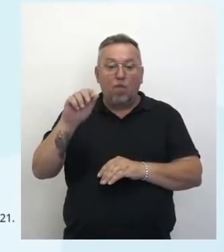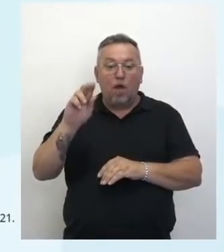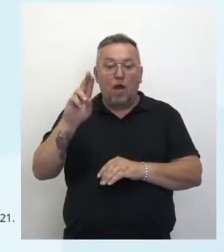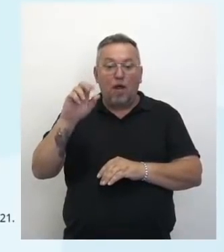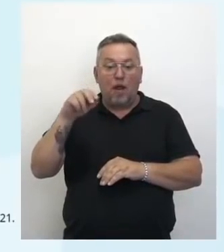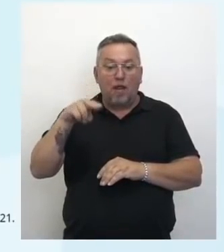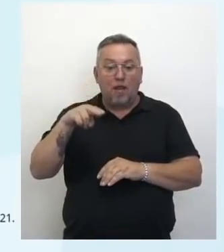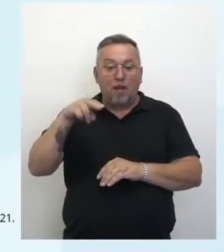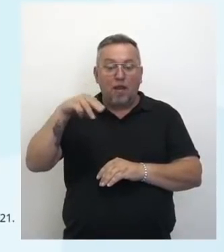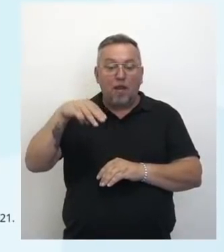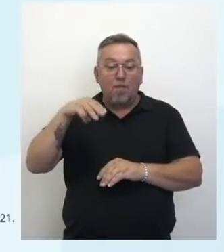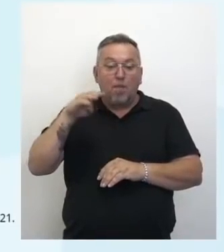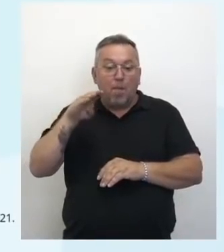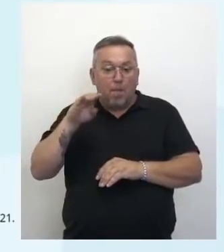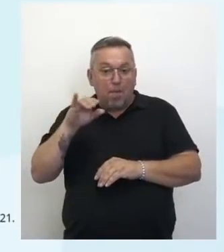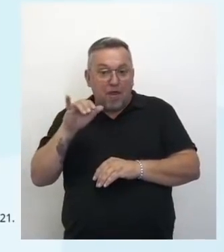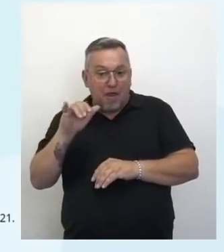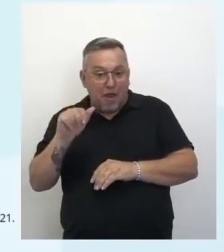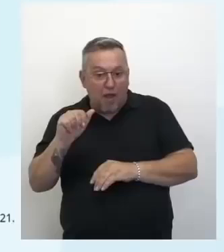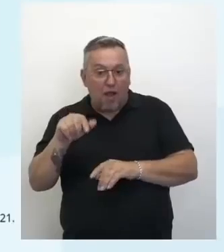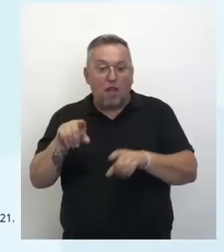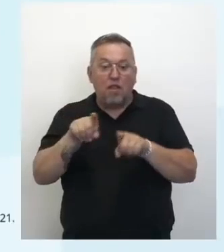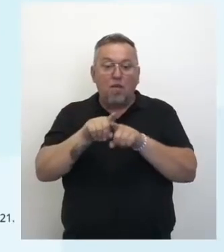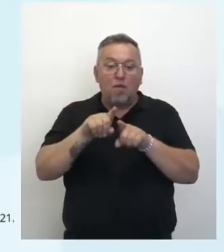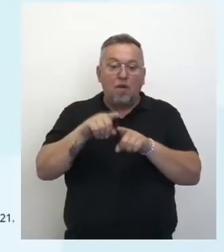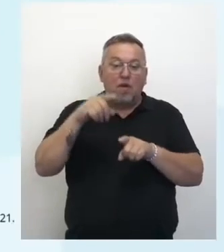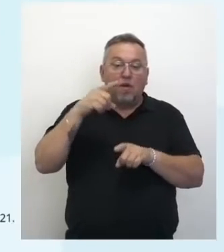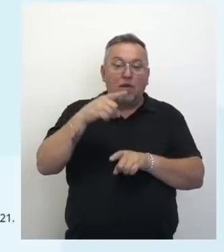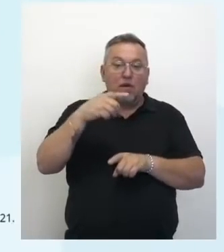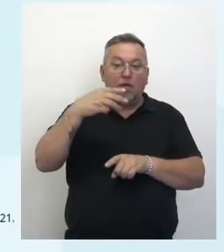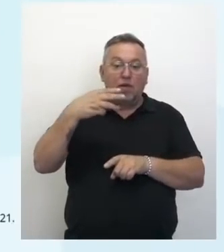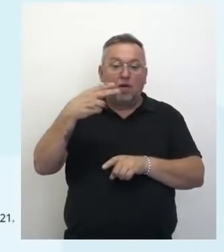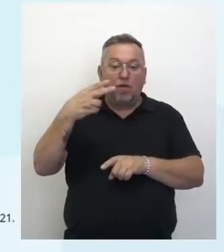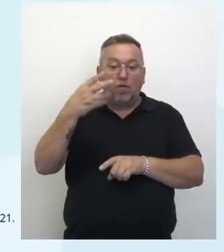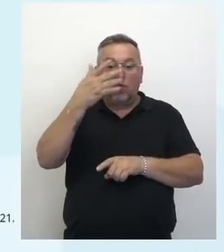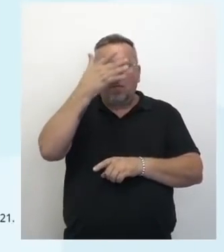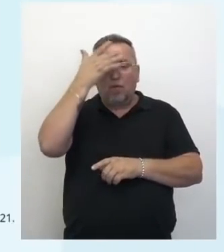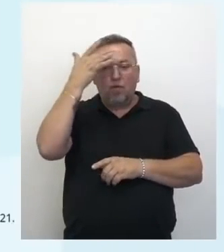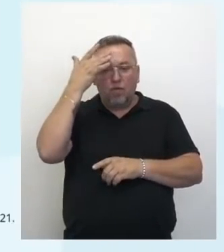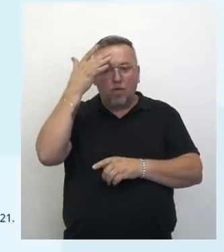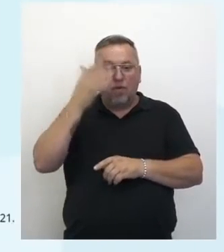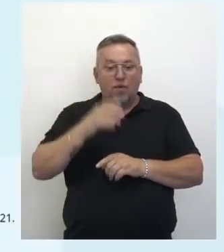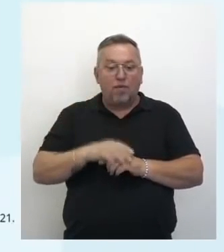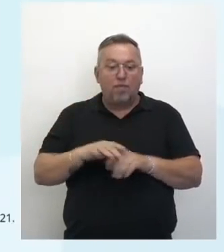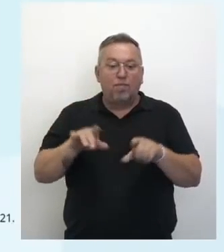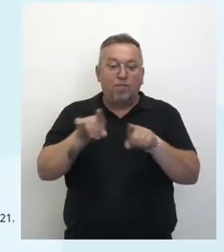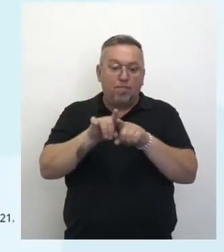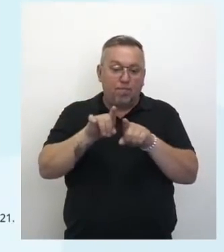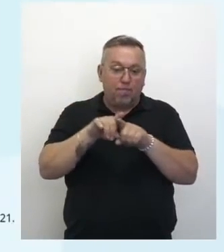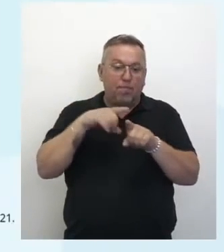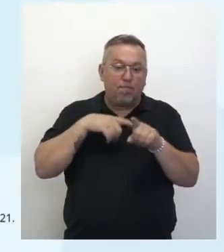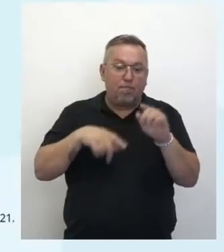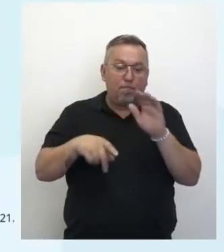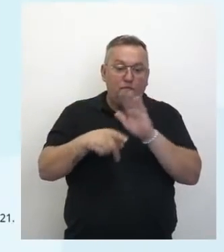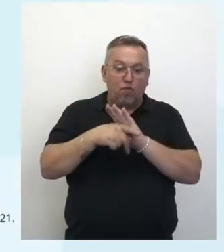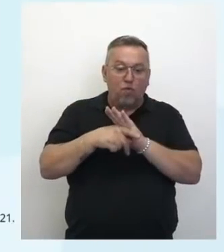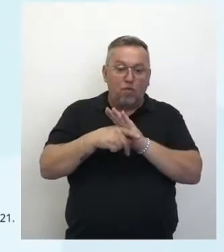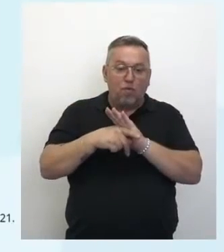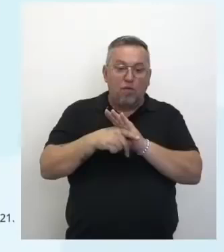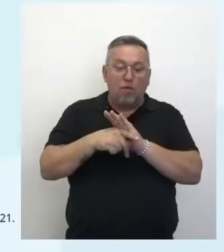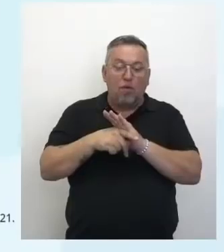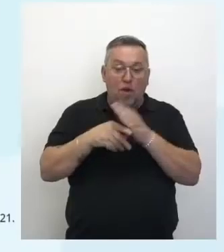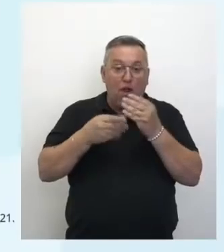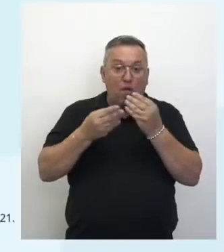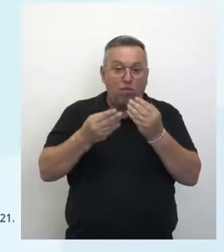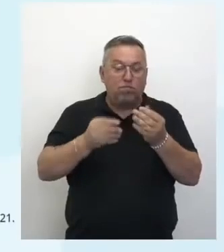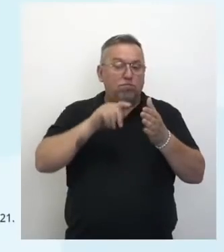a população também aí em torno aí de 132 pessoas, né? Também a situação fundiária dessa terra